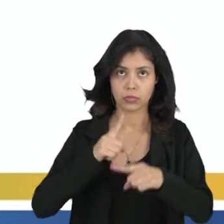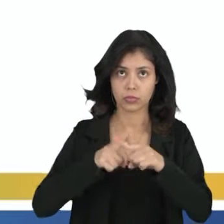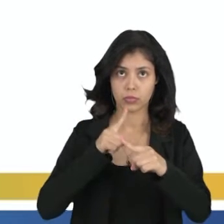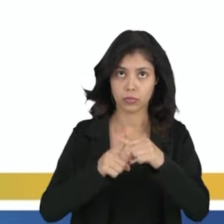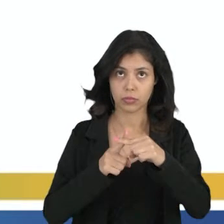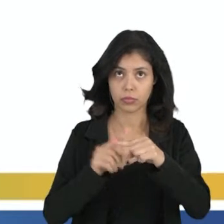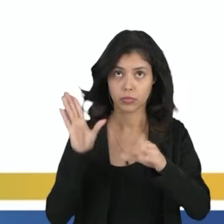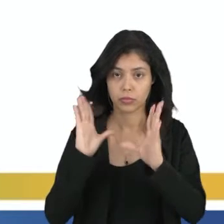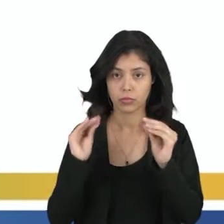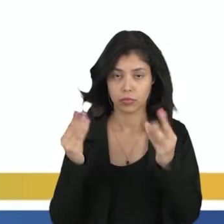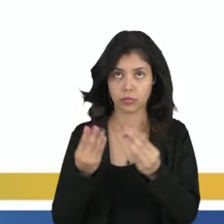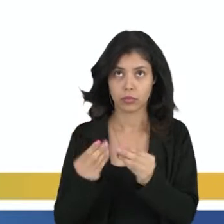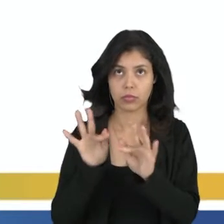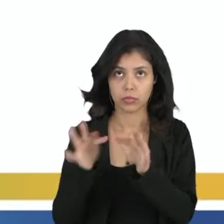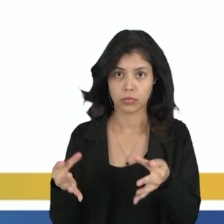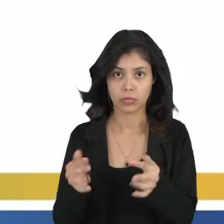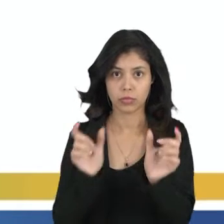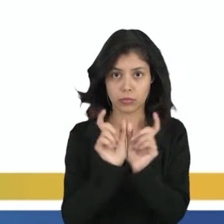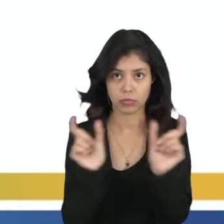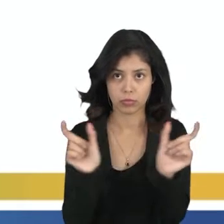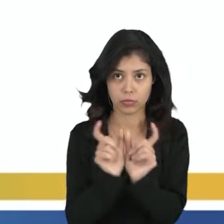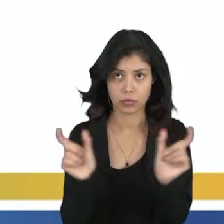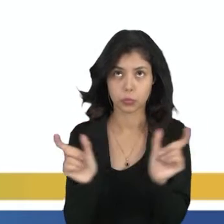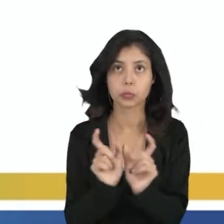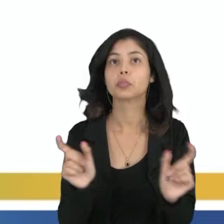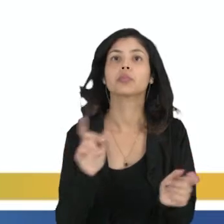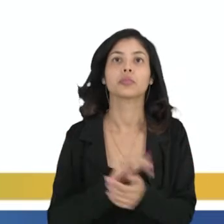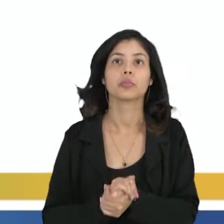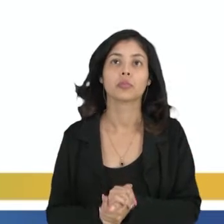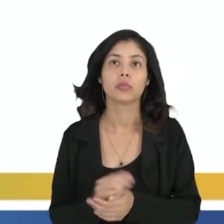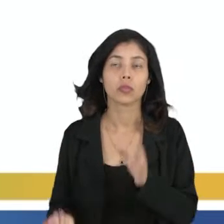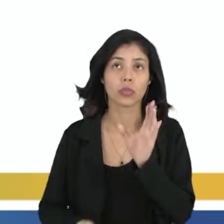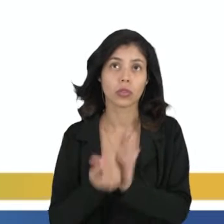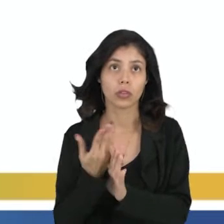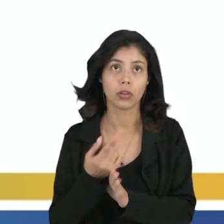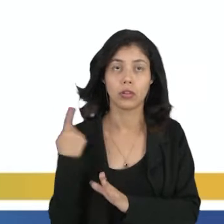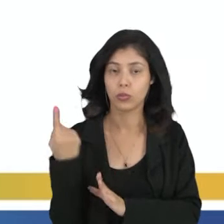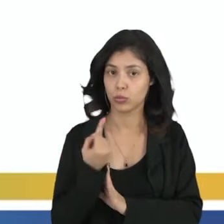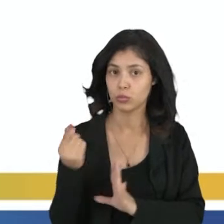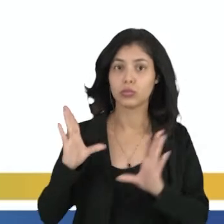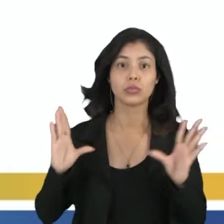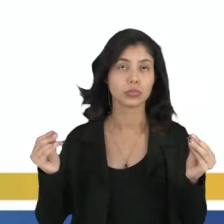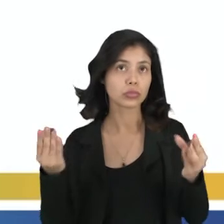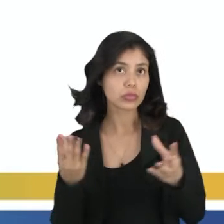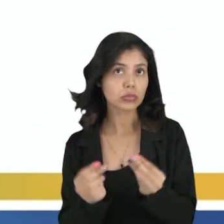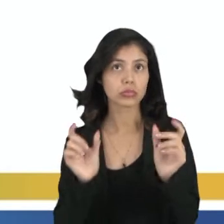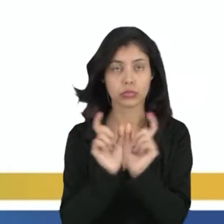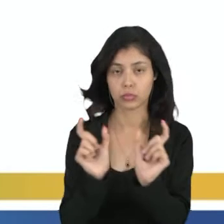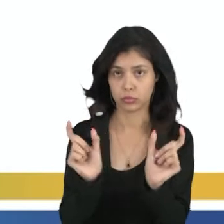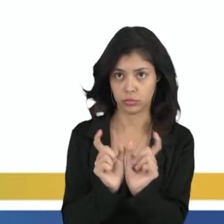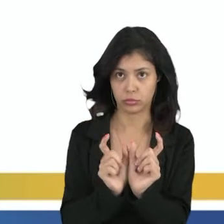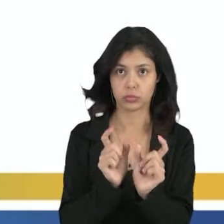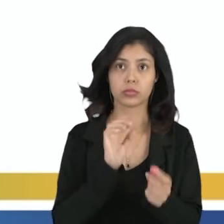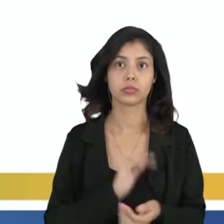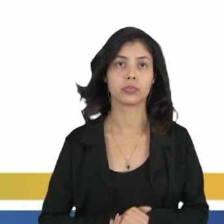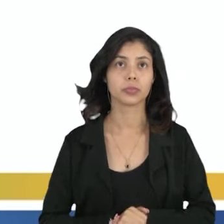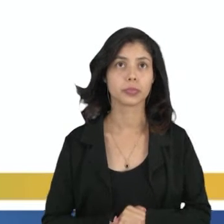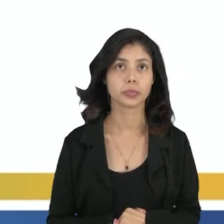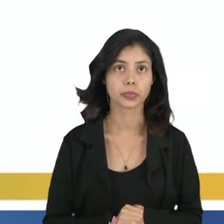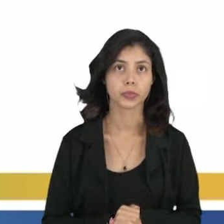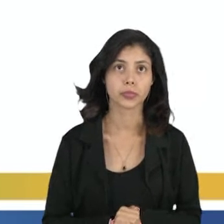mais substâncias, elas podem ser simples ou compostas, vão originar uma única